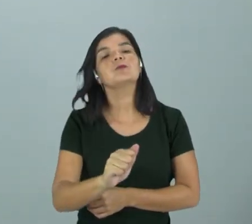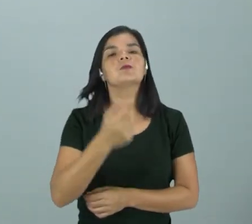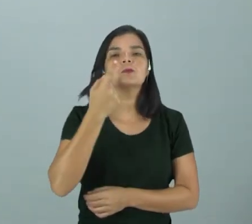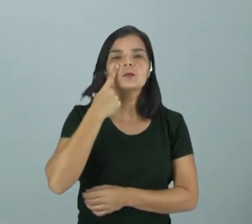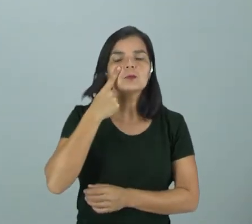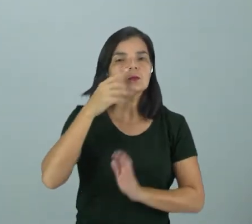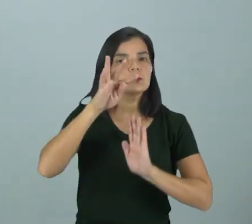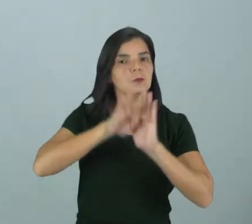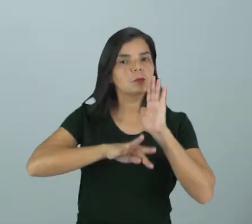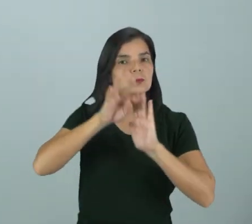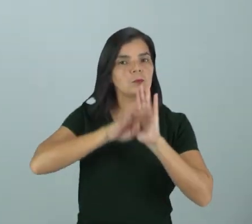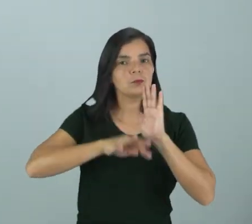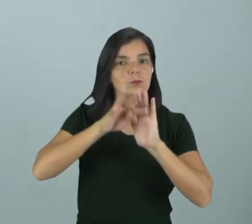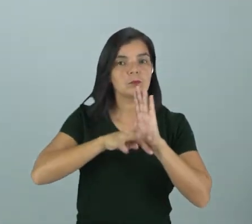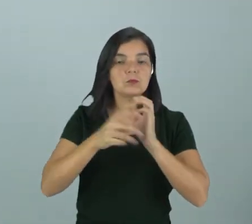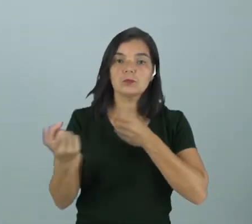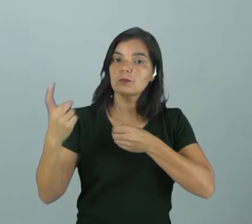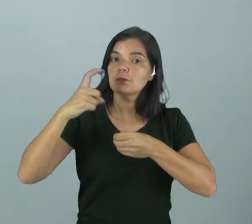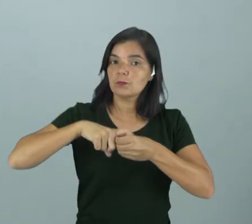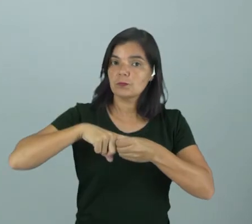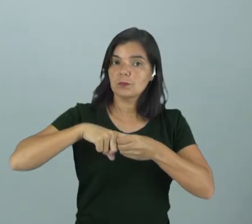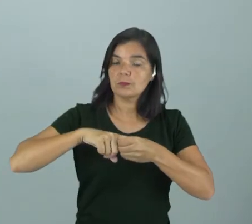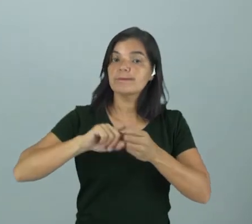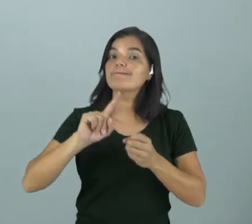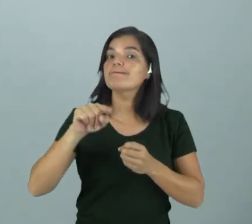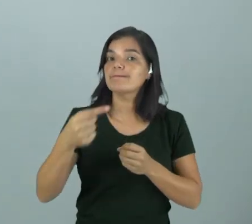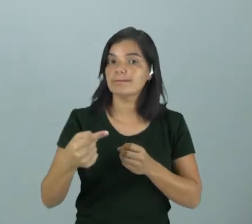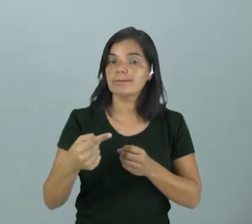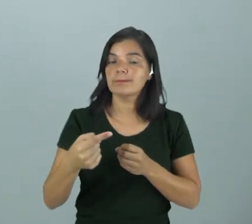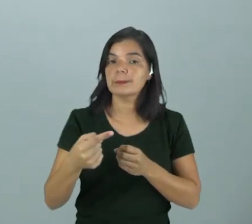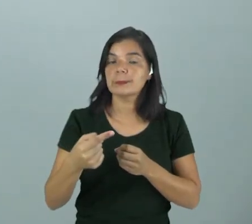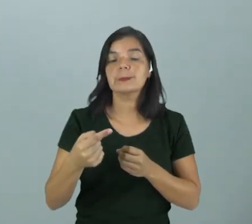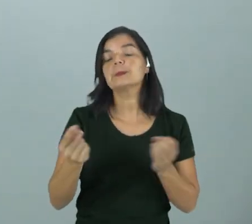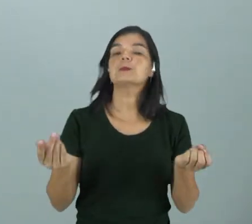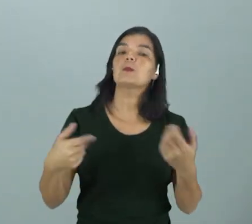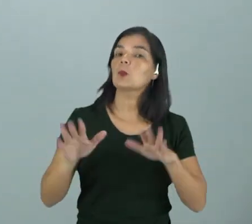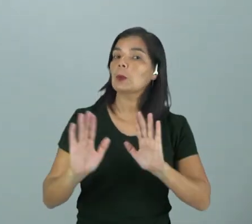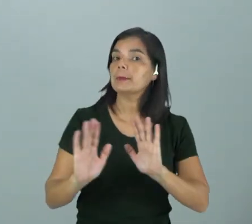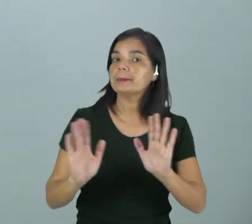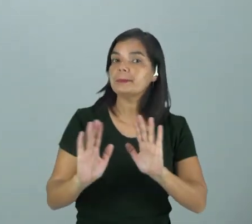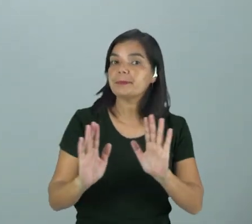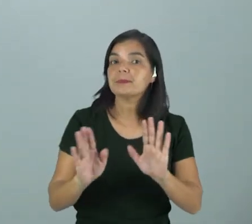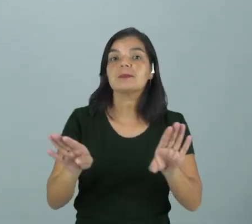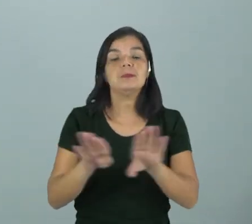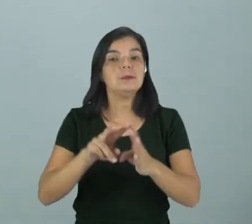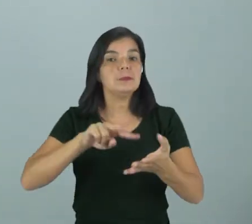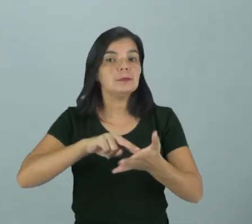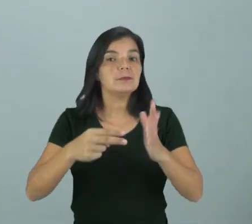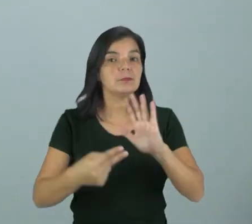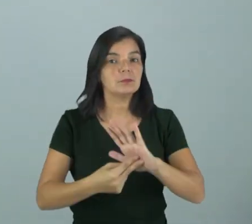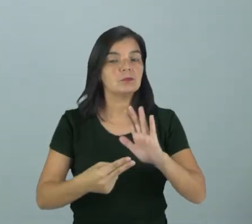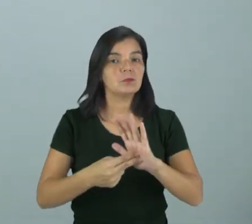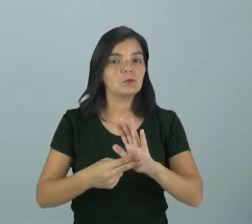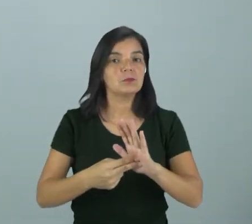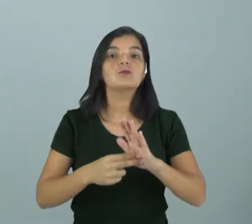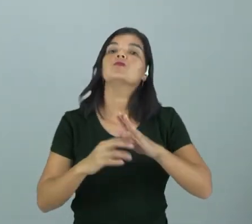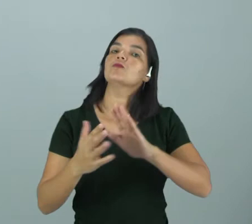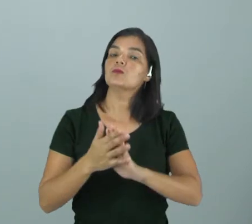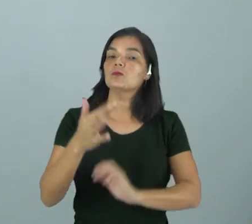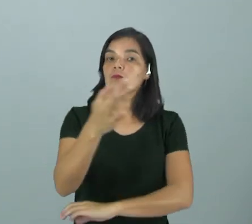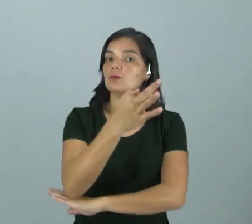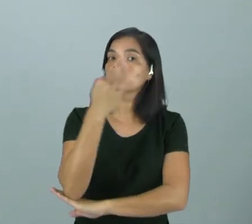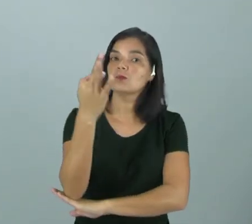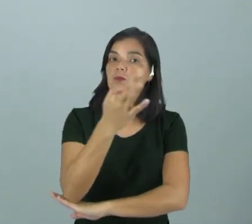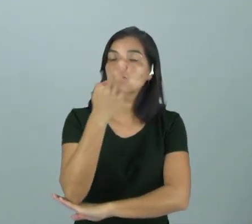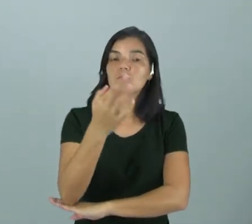texto acabou na palavra volta. Após isso, há uma breve despedida, no caso, de maneira formal. Não